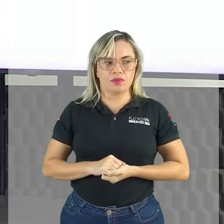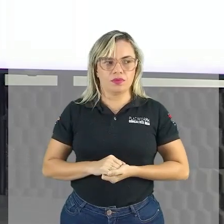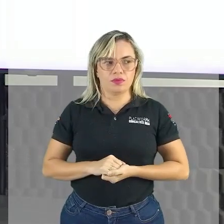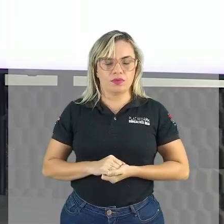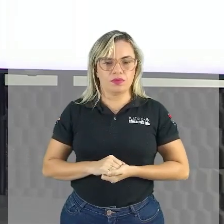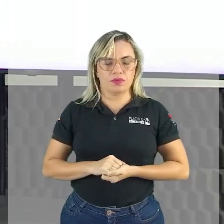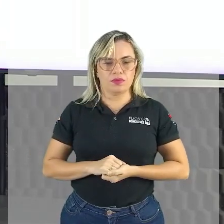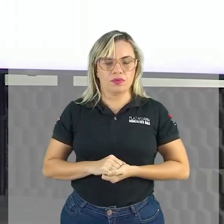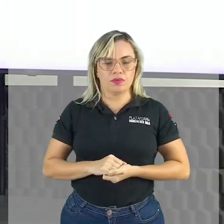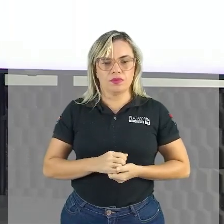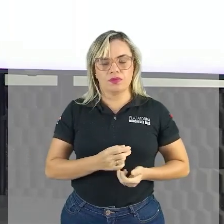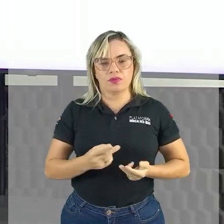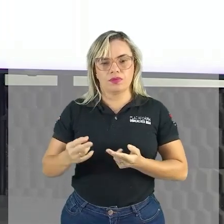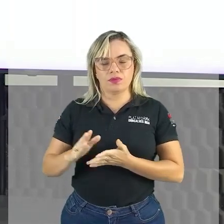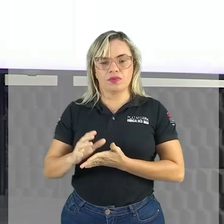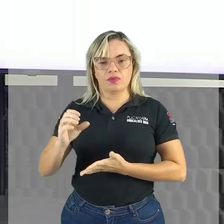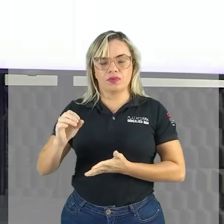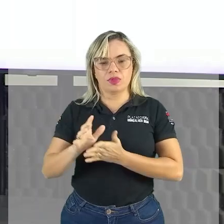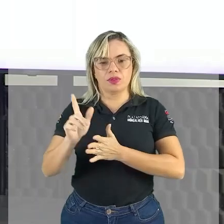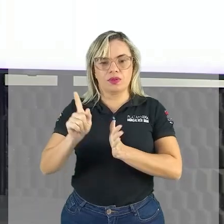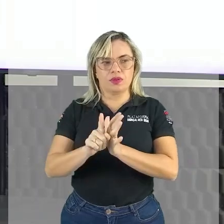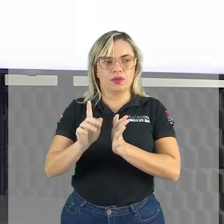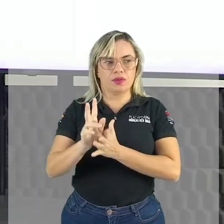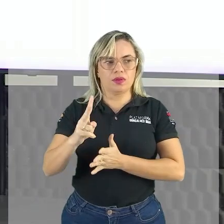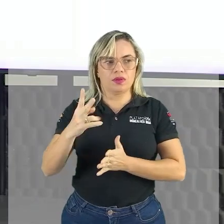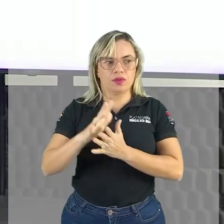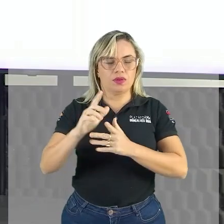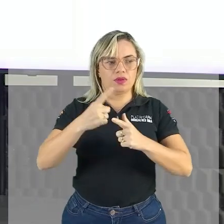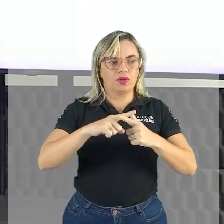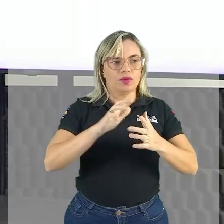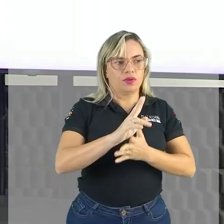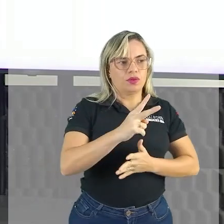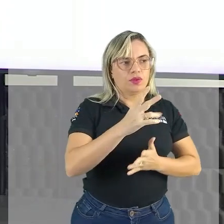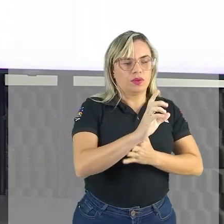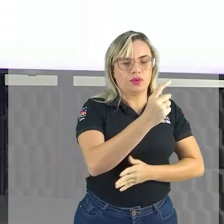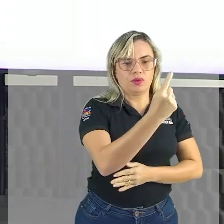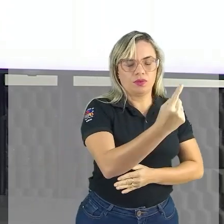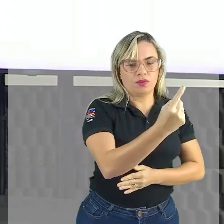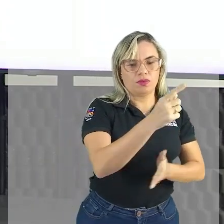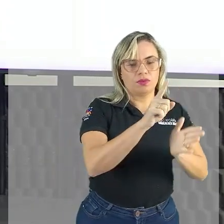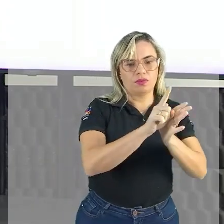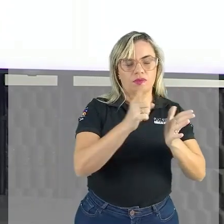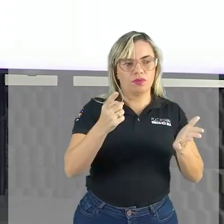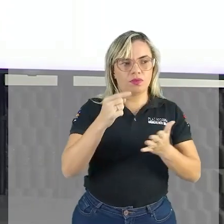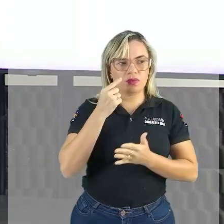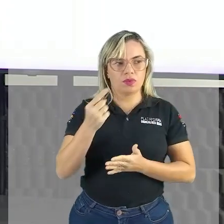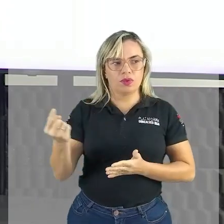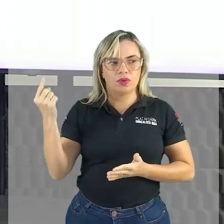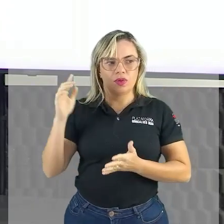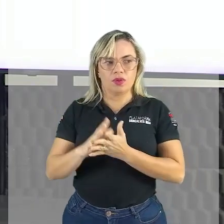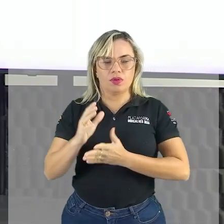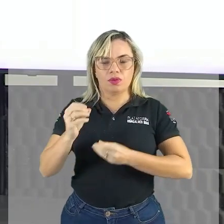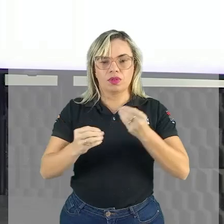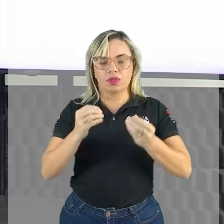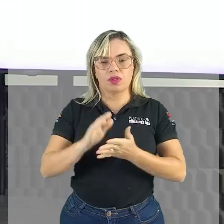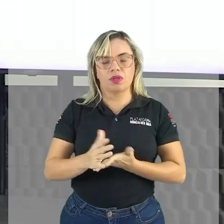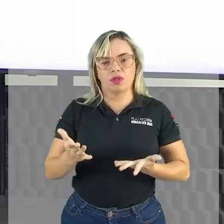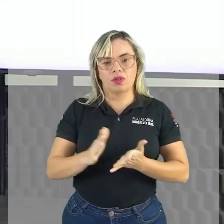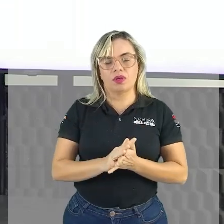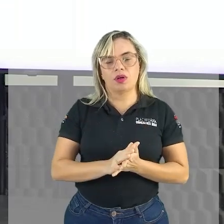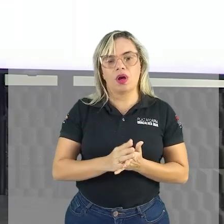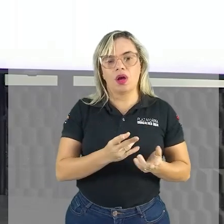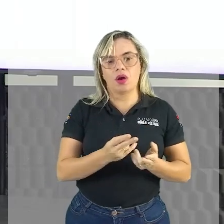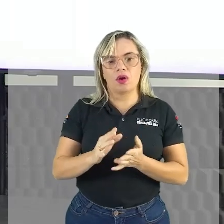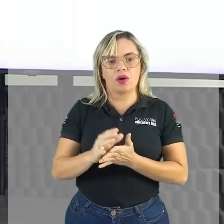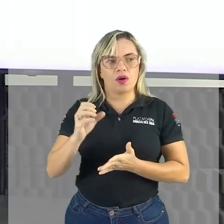Para dar 0, menos 2. Dividido por 2, menos 1. Gente, o somatório dá 0. Olha como dá 0 bem bonitinho, ó. 4 vezes